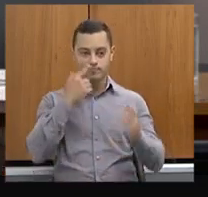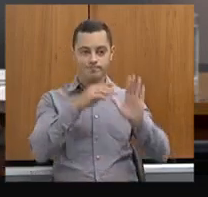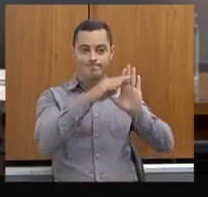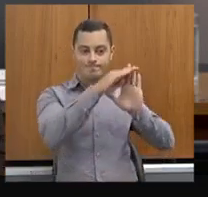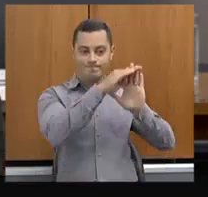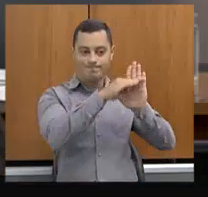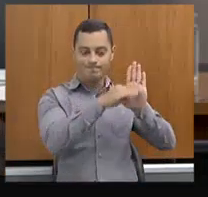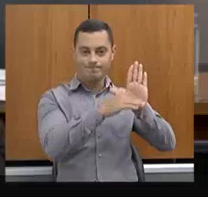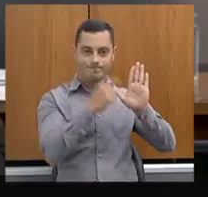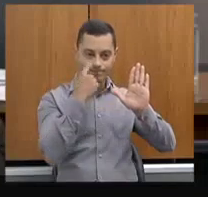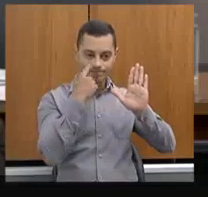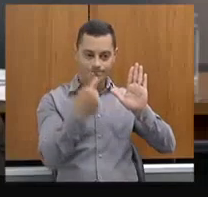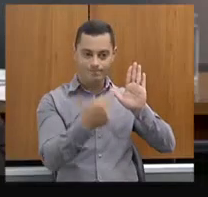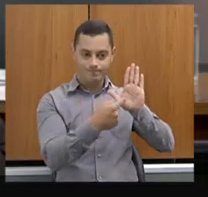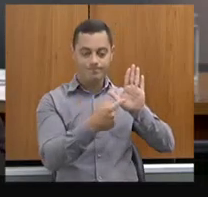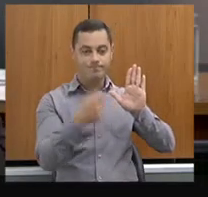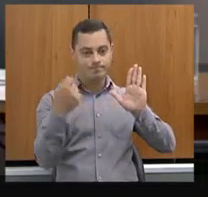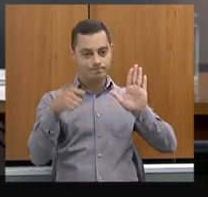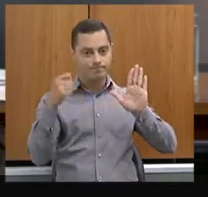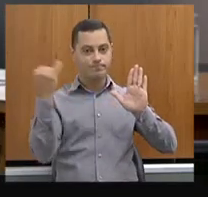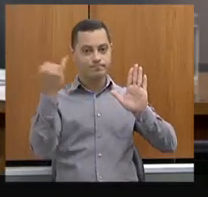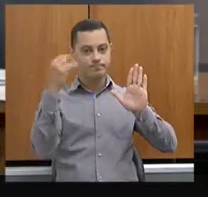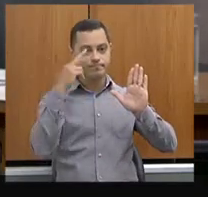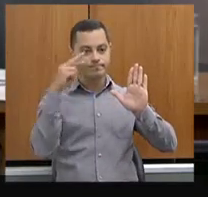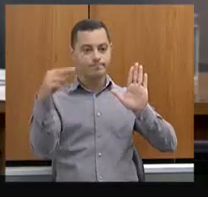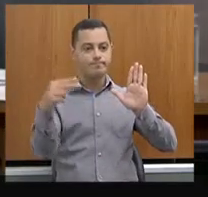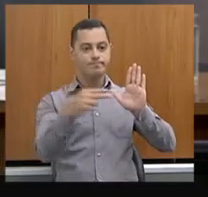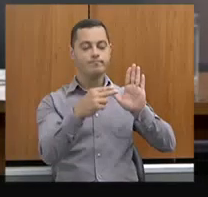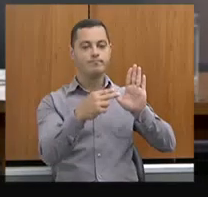preciso dar um destaque